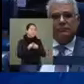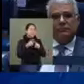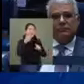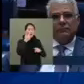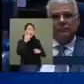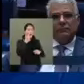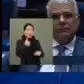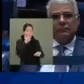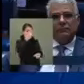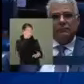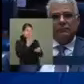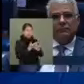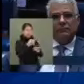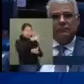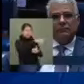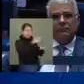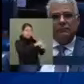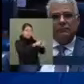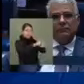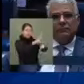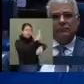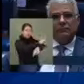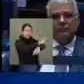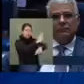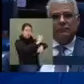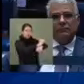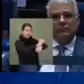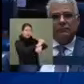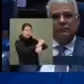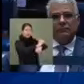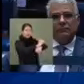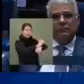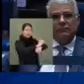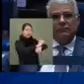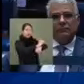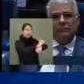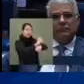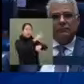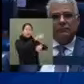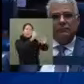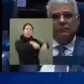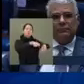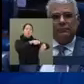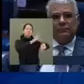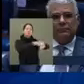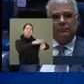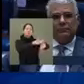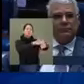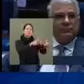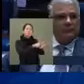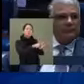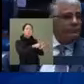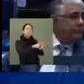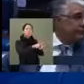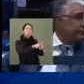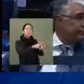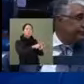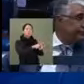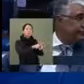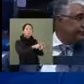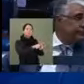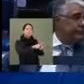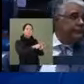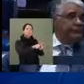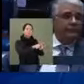uma vez o seu espaço e a sua diferença nesta outra causa, que eu a estendo